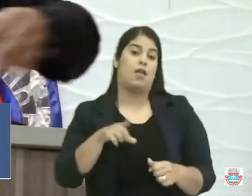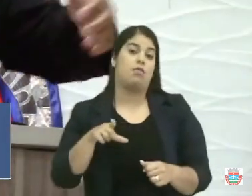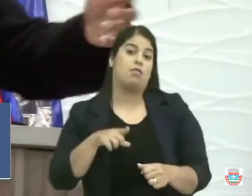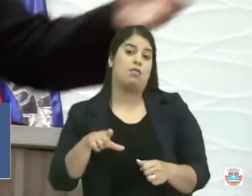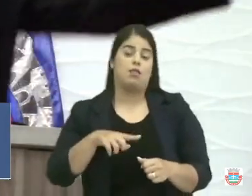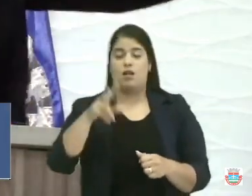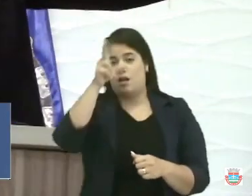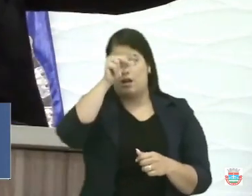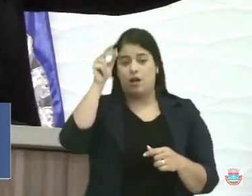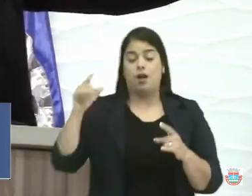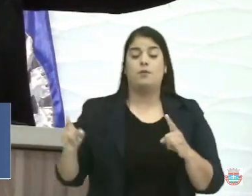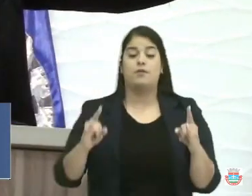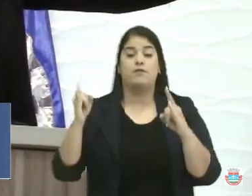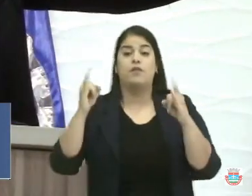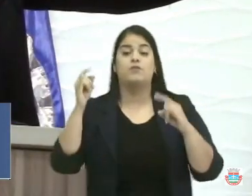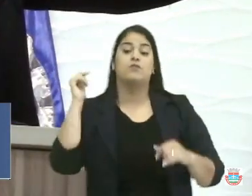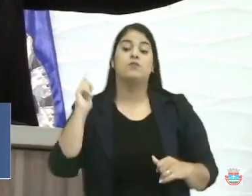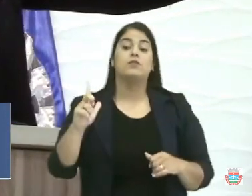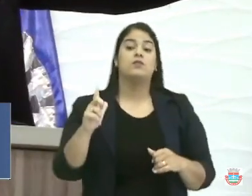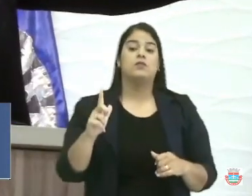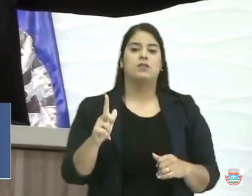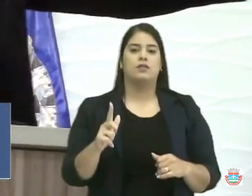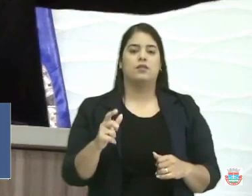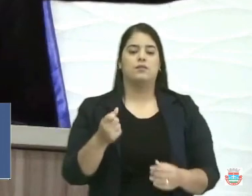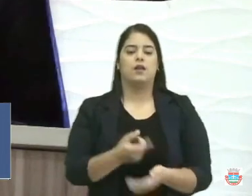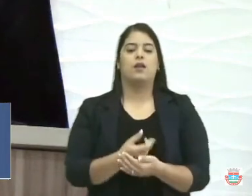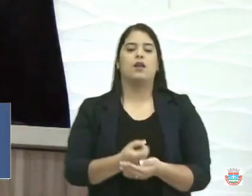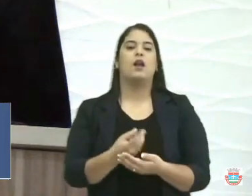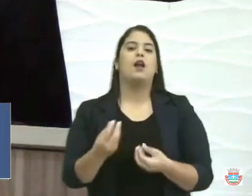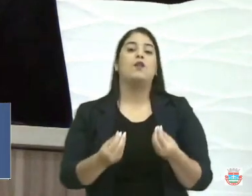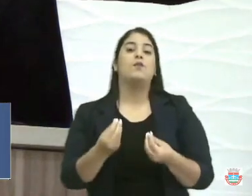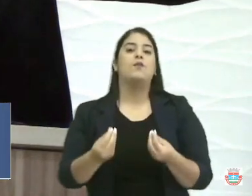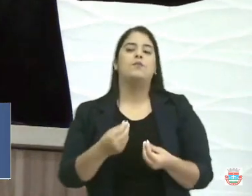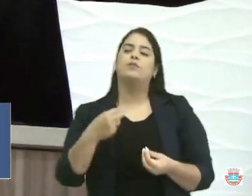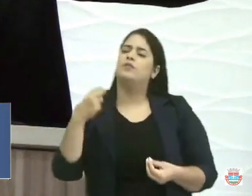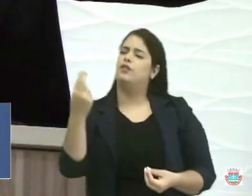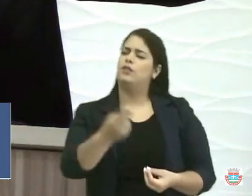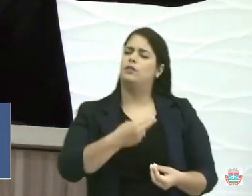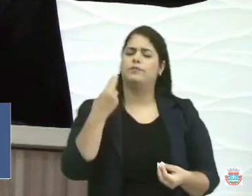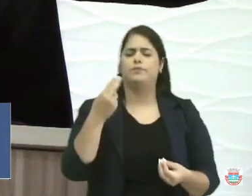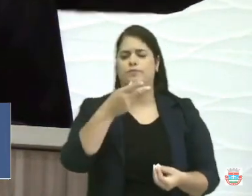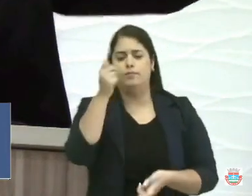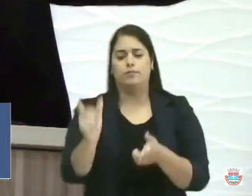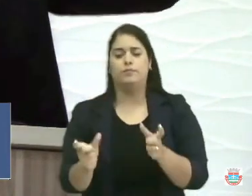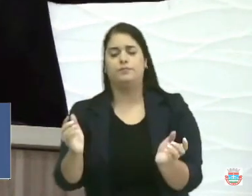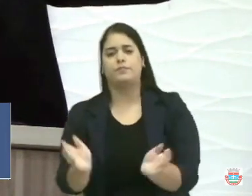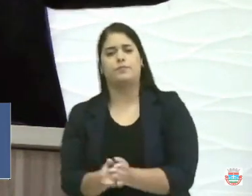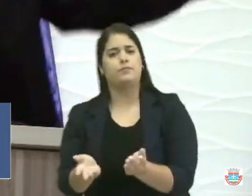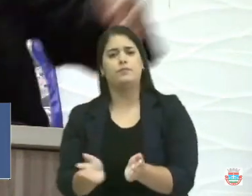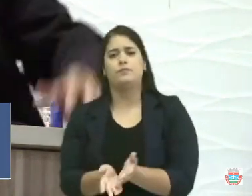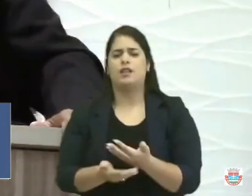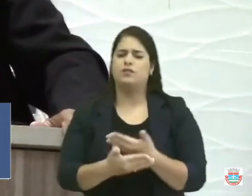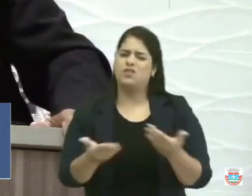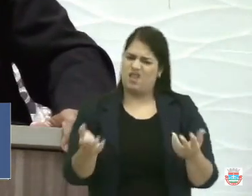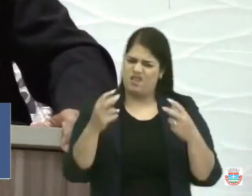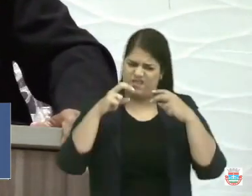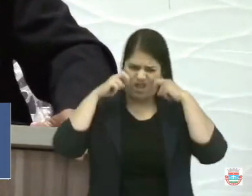se ganhar, vai tirar esse dinheiro de onde? De nós, pobres. Vocês, pobres, tenham vergonha,